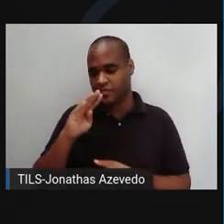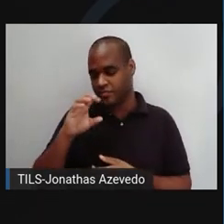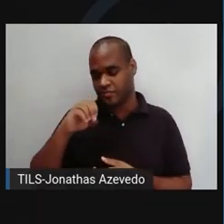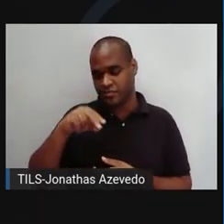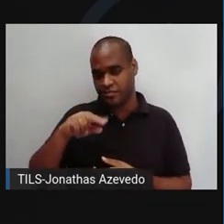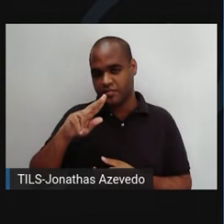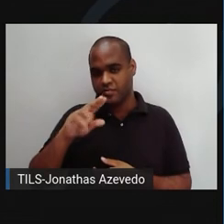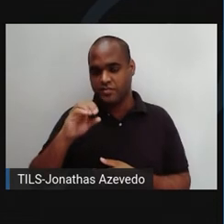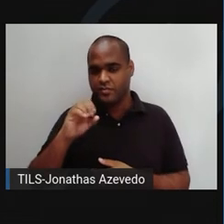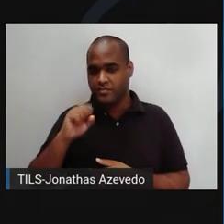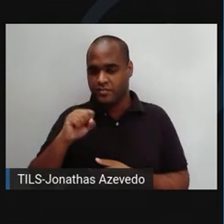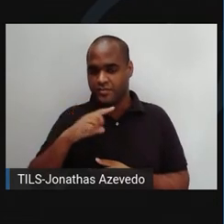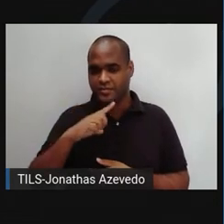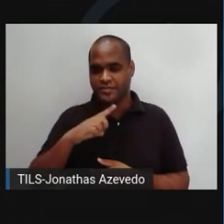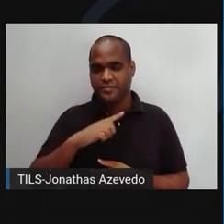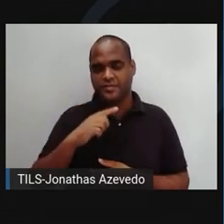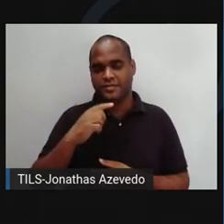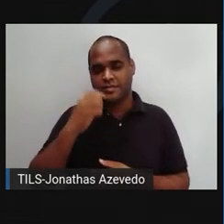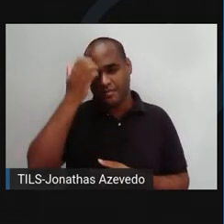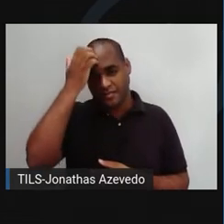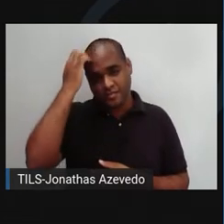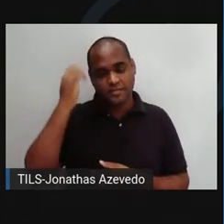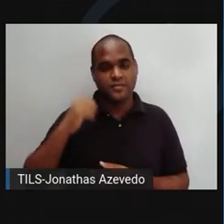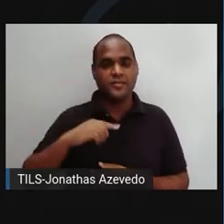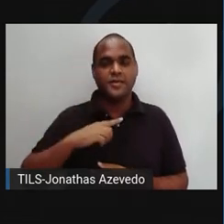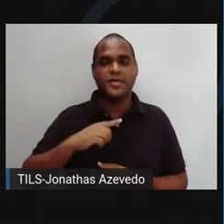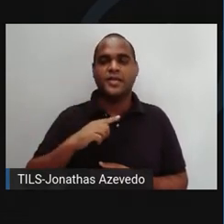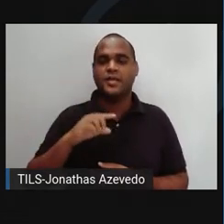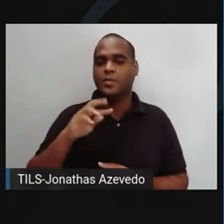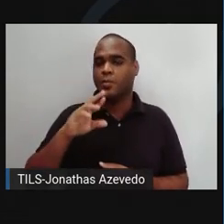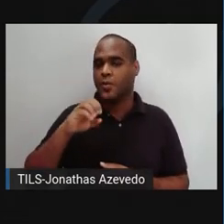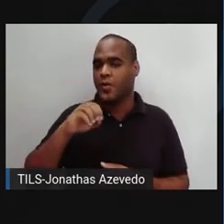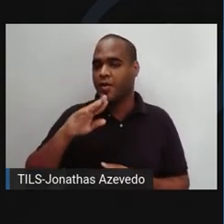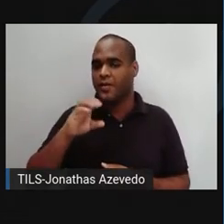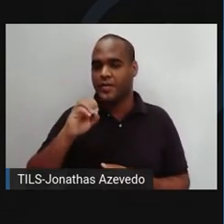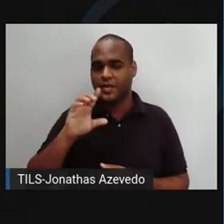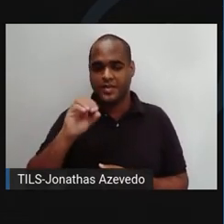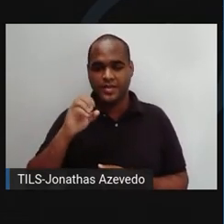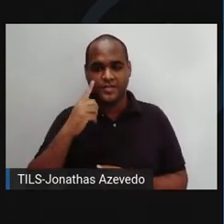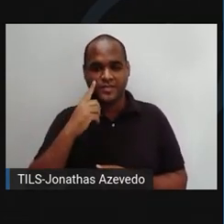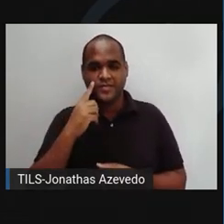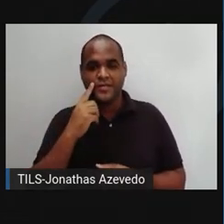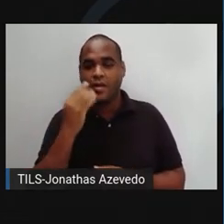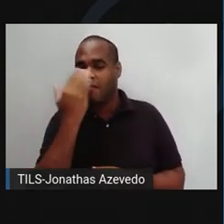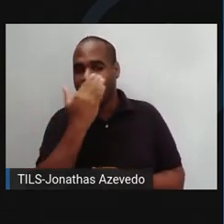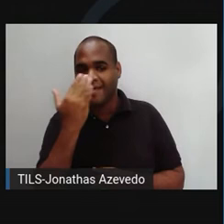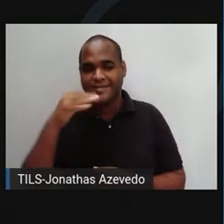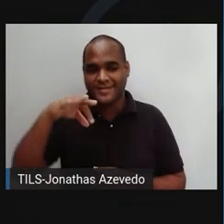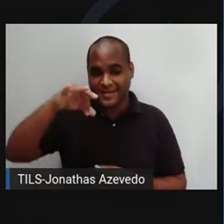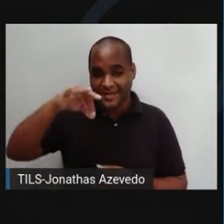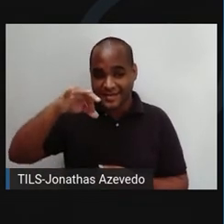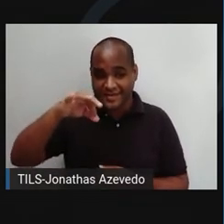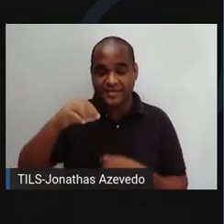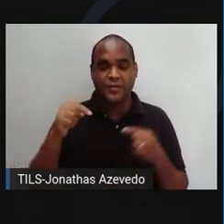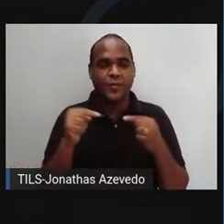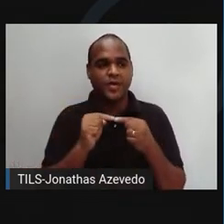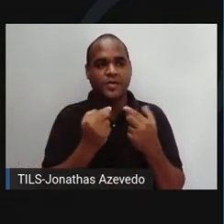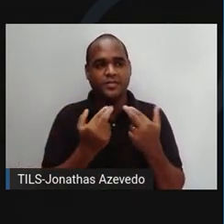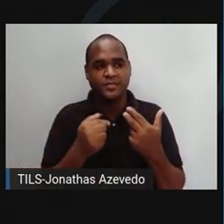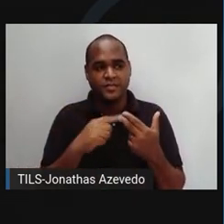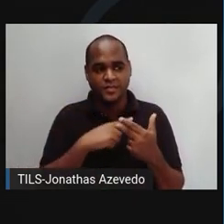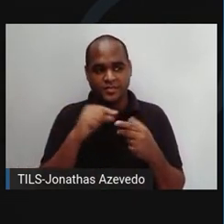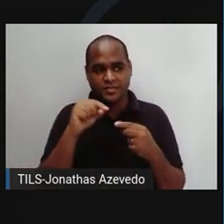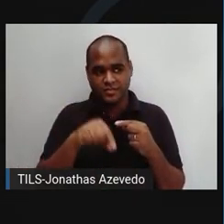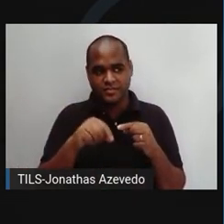Eles são tão minúsculos que podemos chamá-los de bronquíolos. São menores que um grão de areia. E nas pontas destes